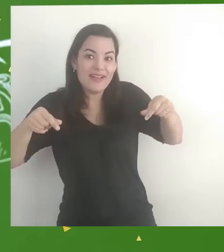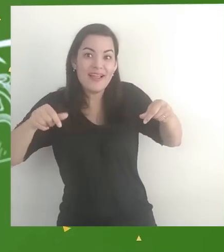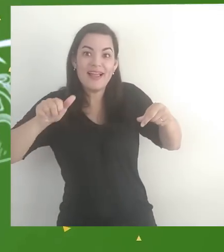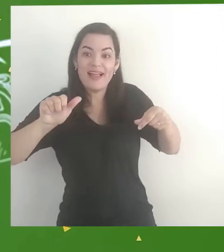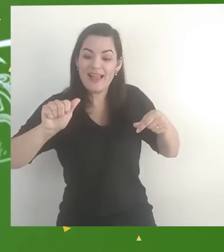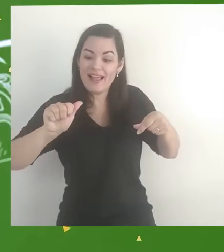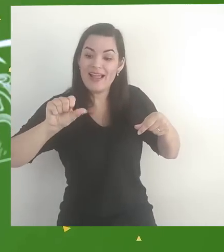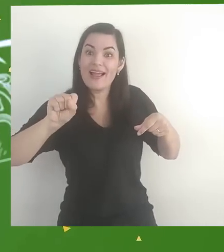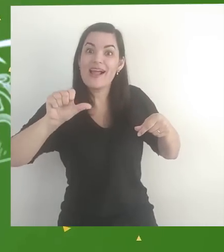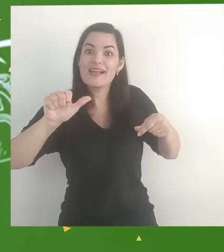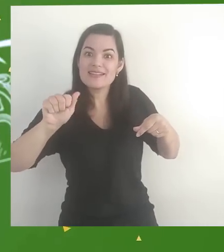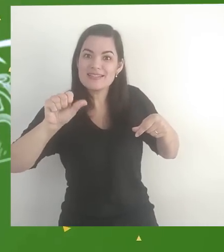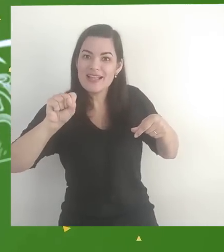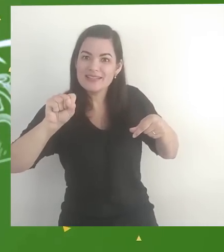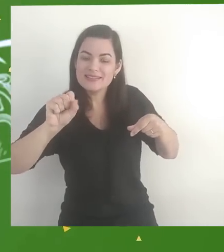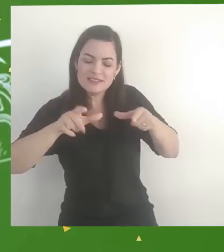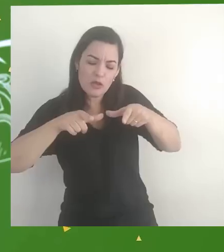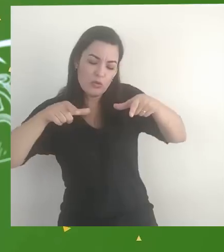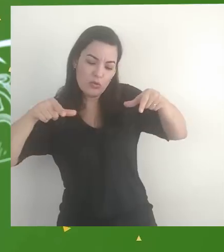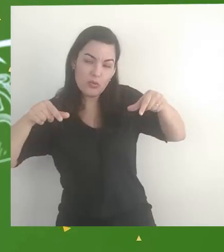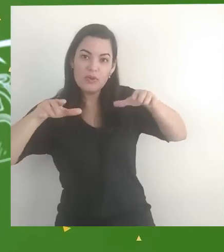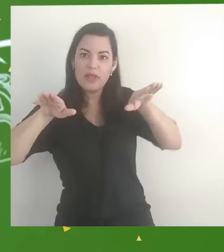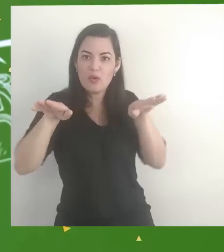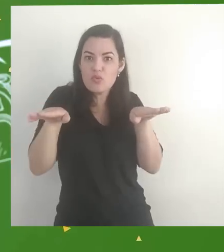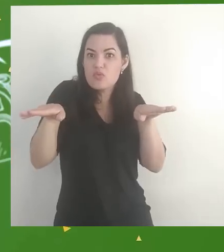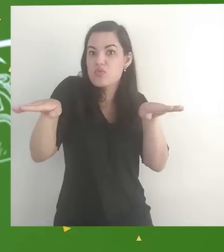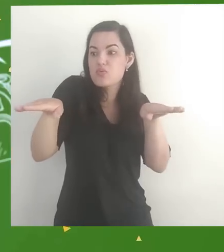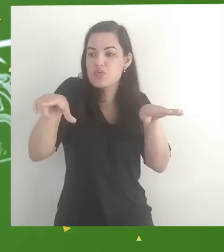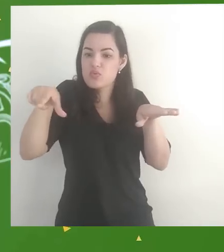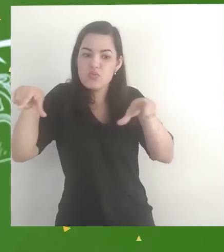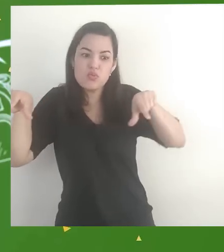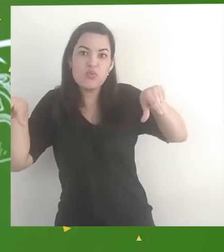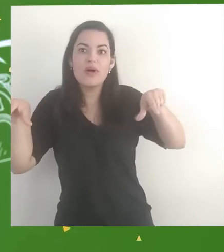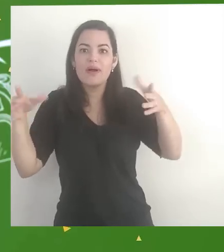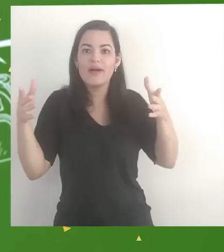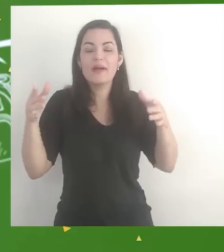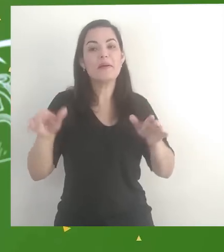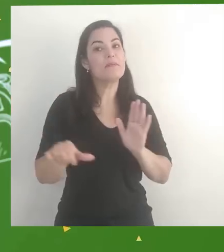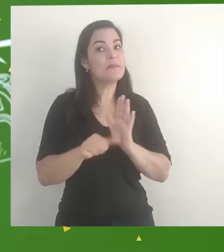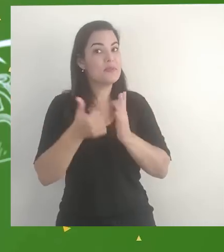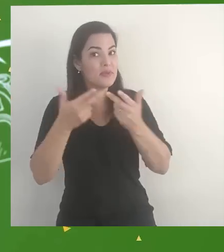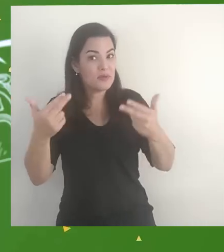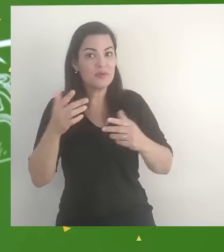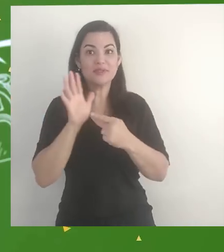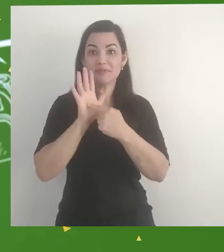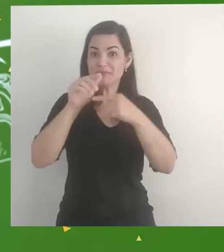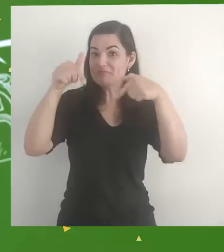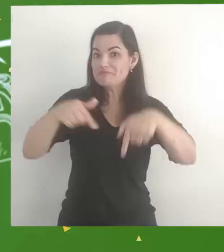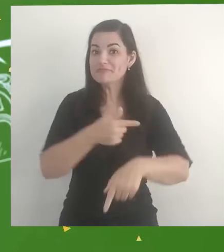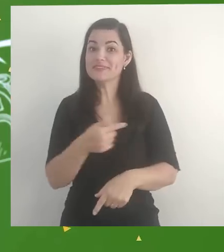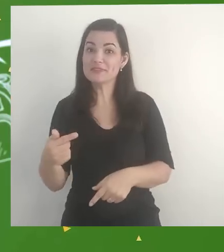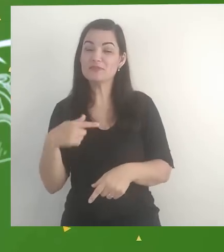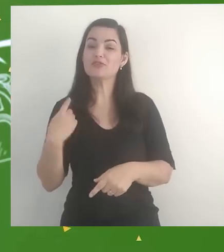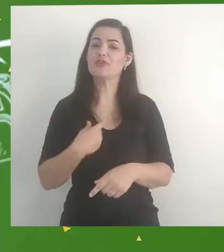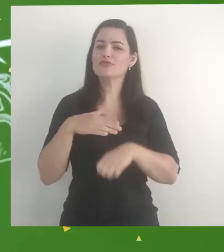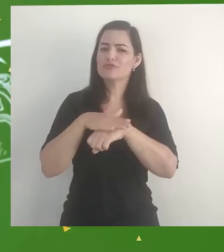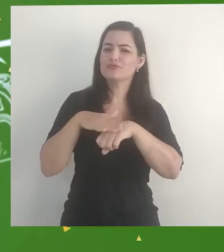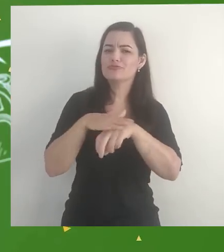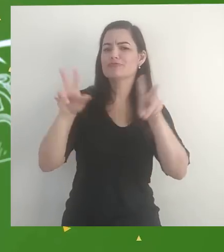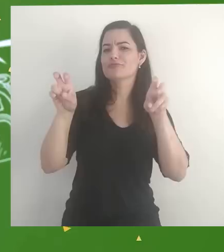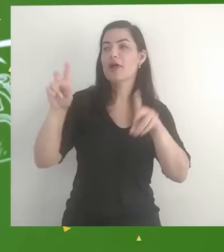das primeiras propostas que eu apresentei para vocês aqui nessa semana. Nós falamos das pipas, falamos de